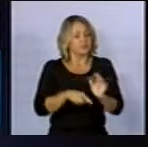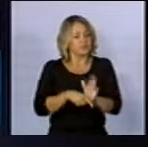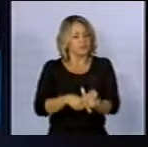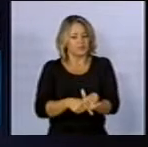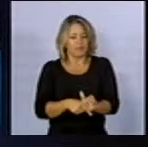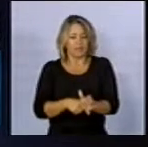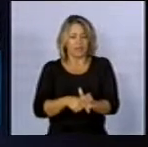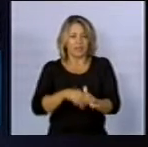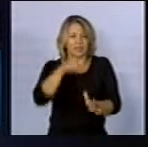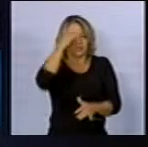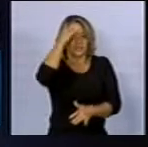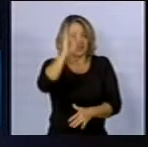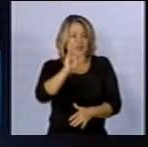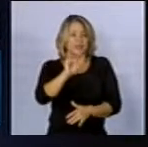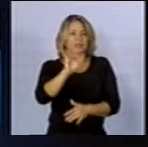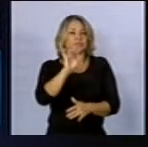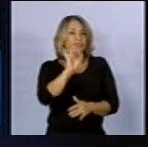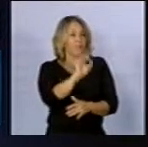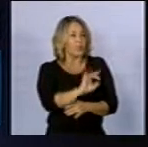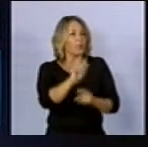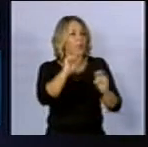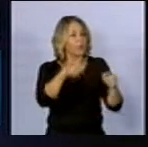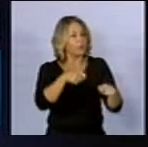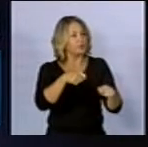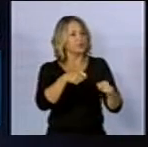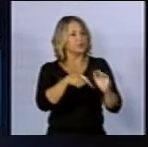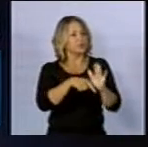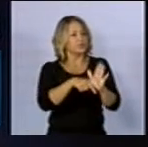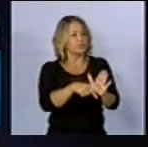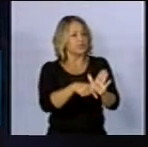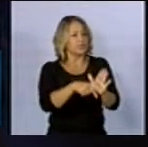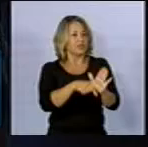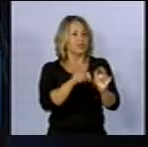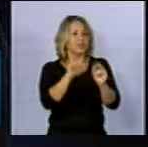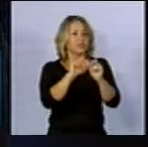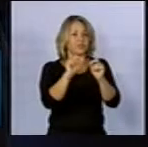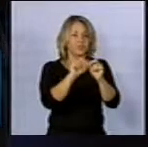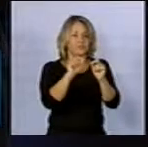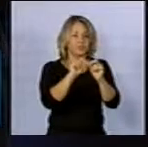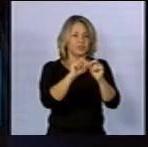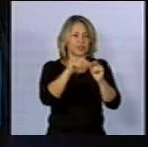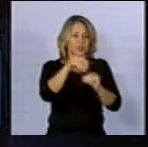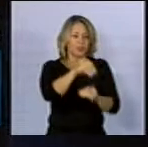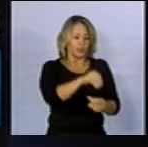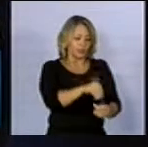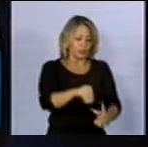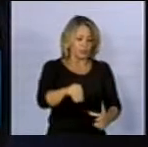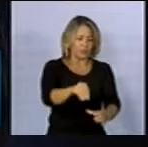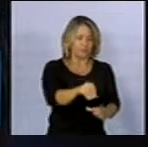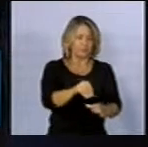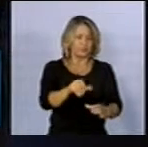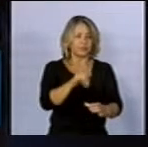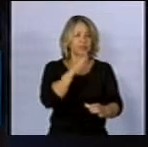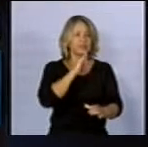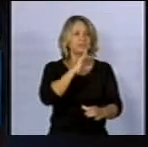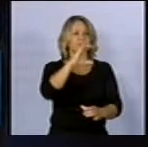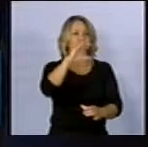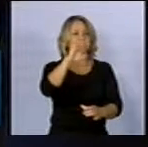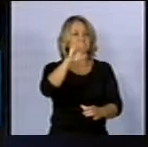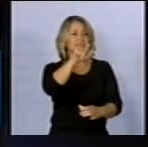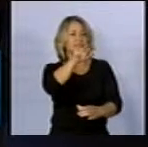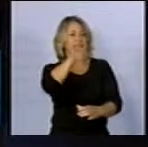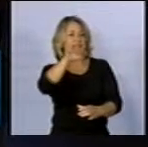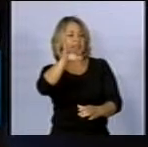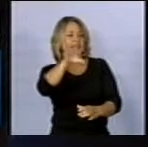que pode ser encapsulada é aquela que ela é é pó por exemplo o Césio o